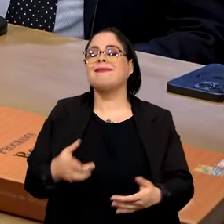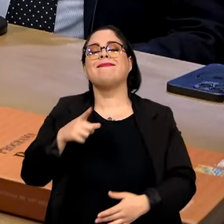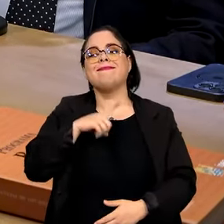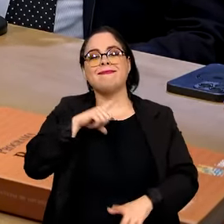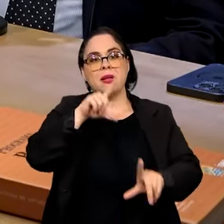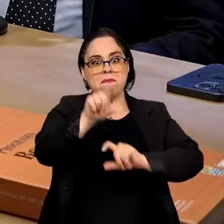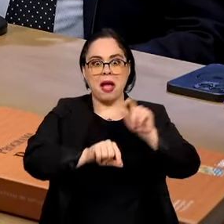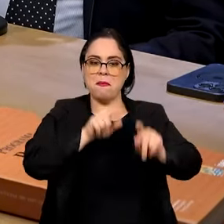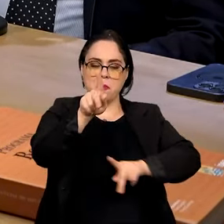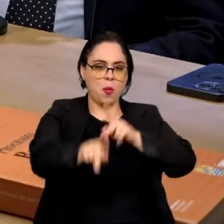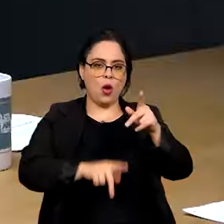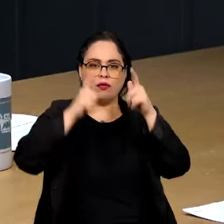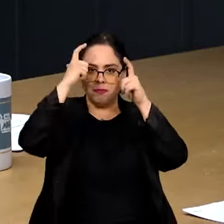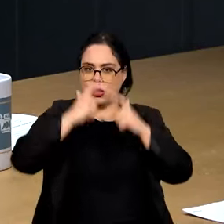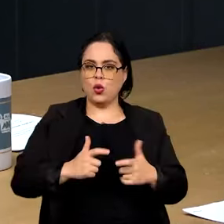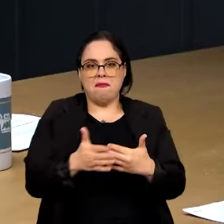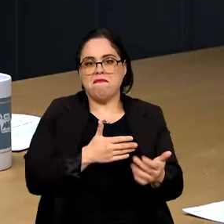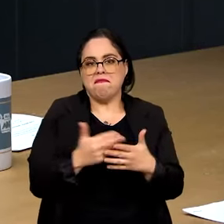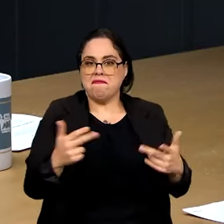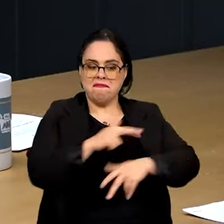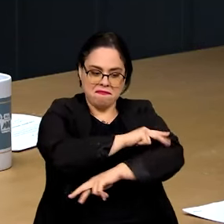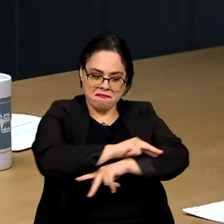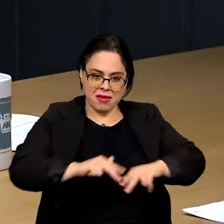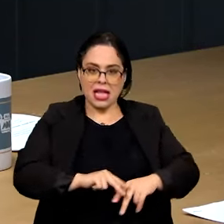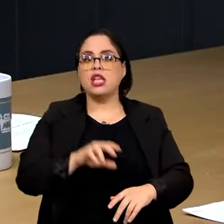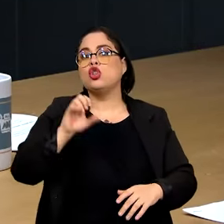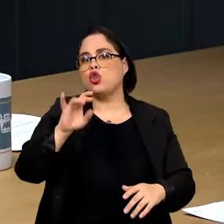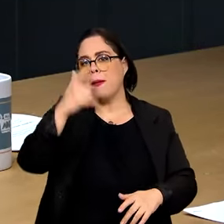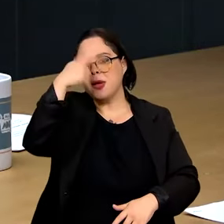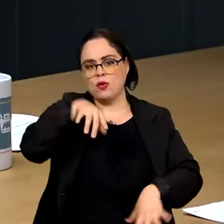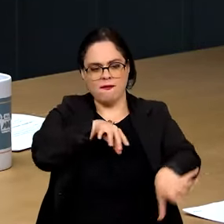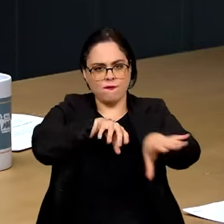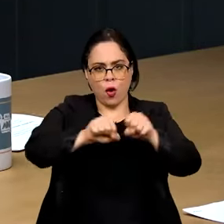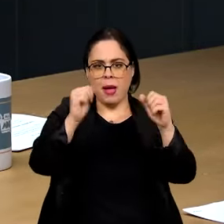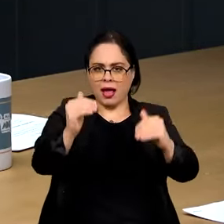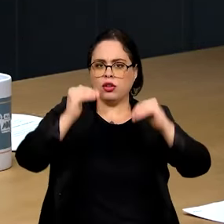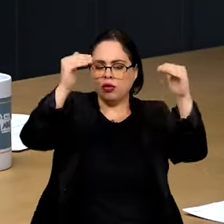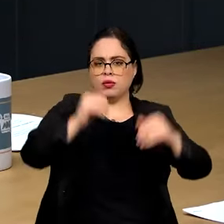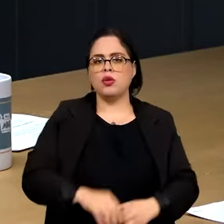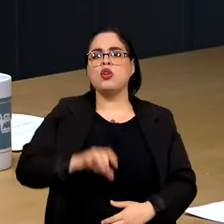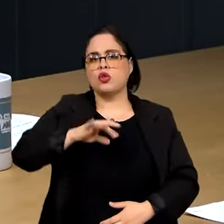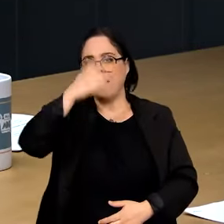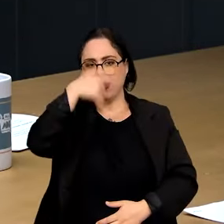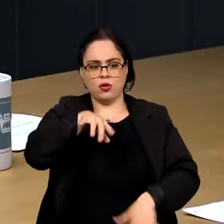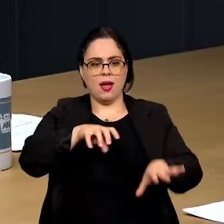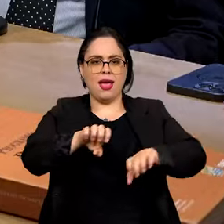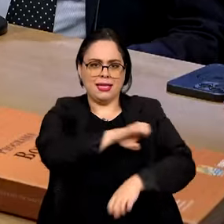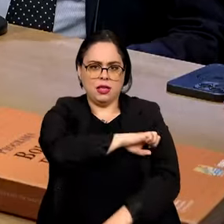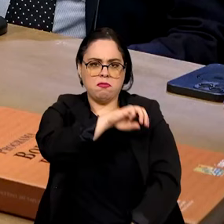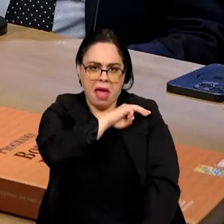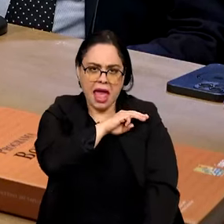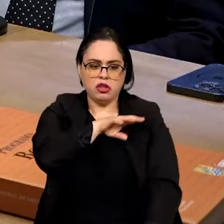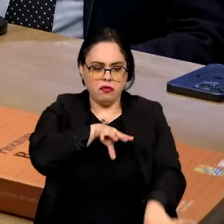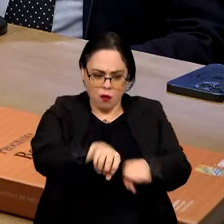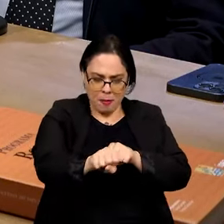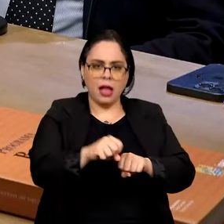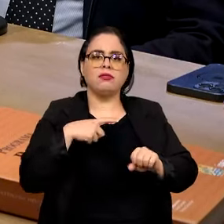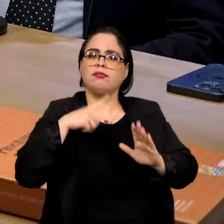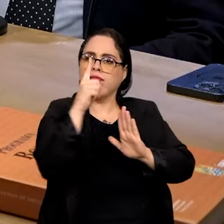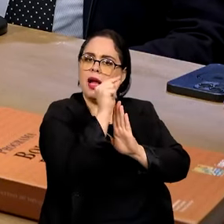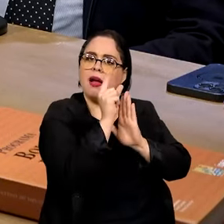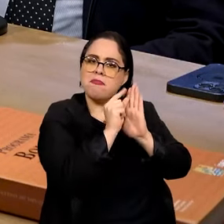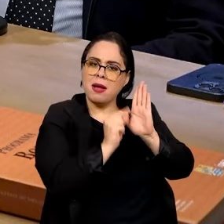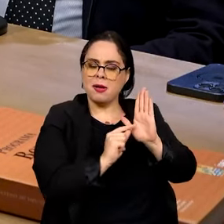temos todo tipo de público que eh só pessoas com nível superior só pessoas com nível médio